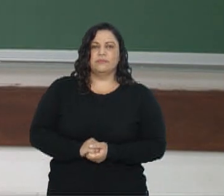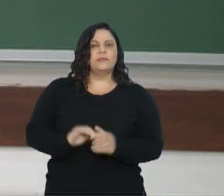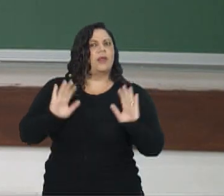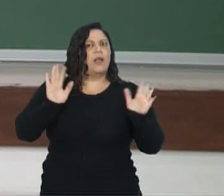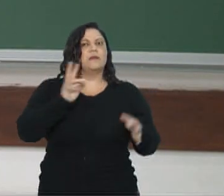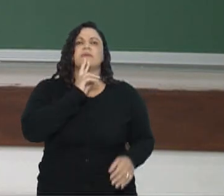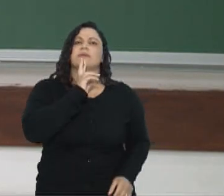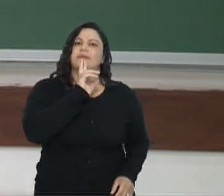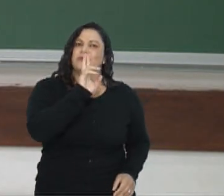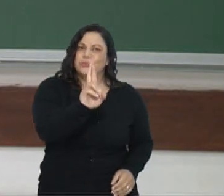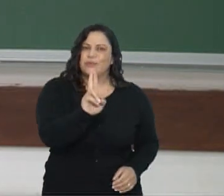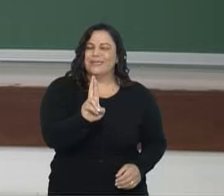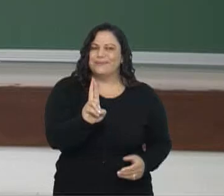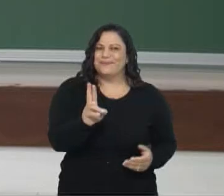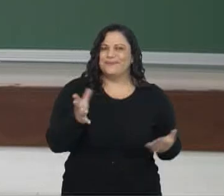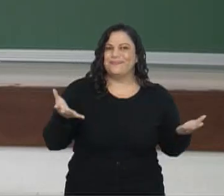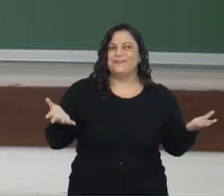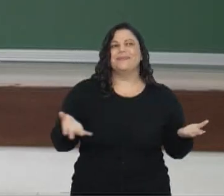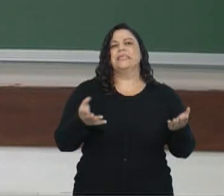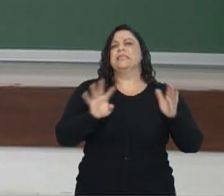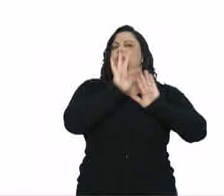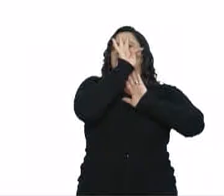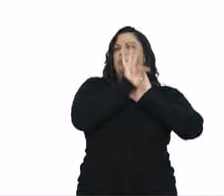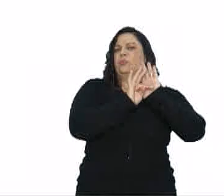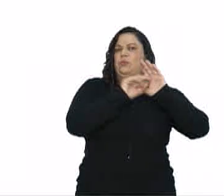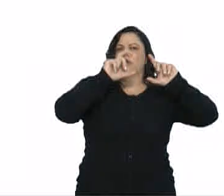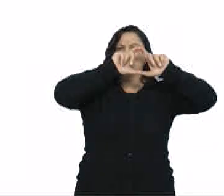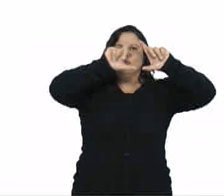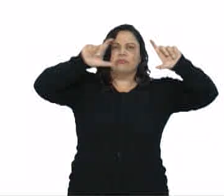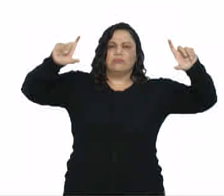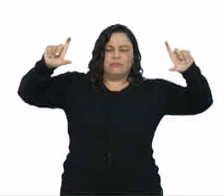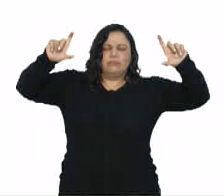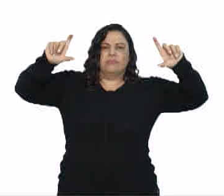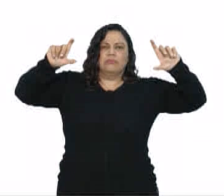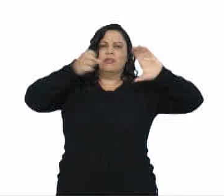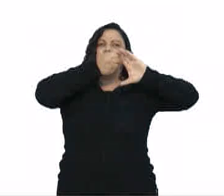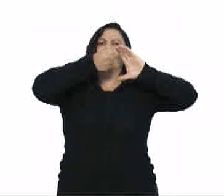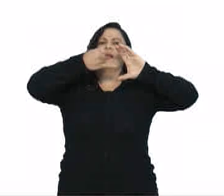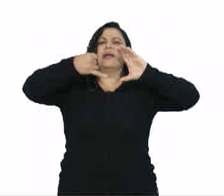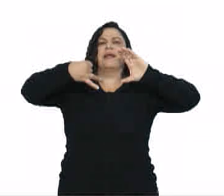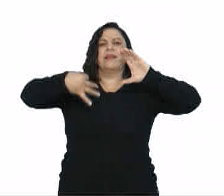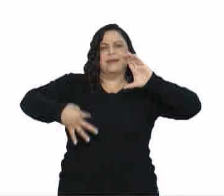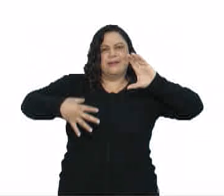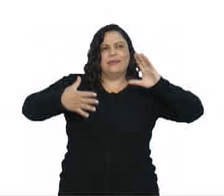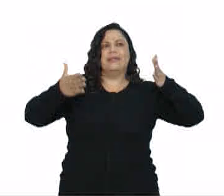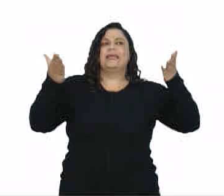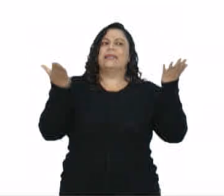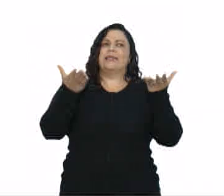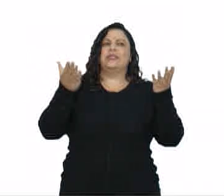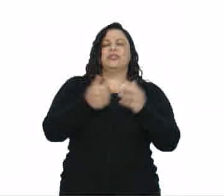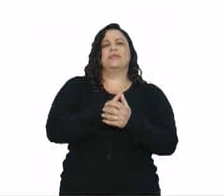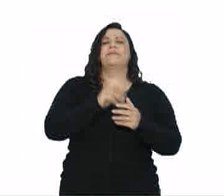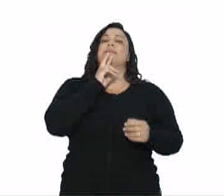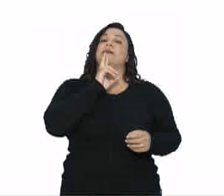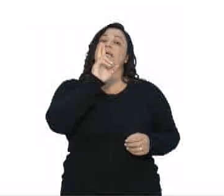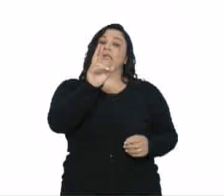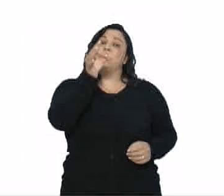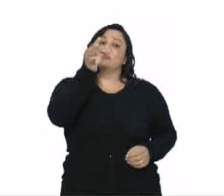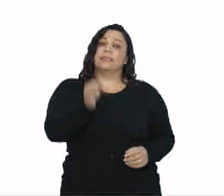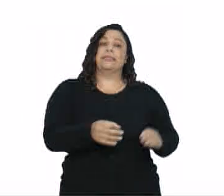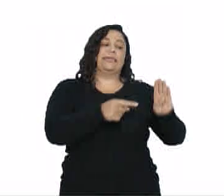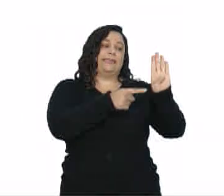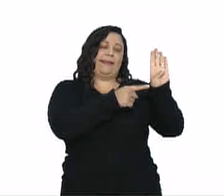Respondido, caríssimos alunos, o texto acima descreve as características dos, exatamente aquele que a gente acabou de estudar, alternativa B, os